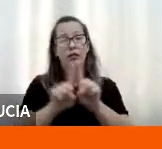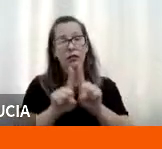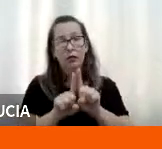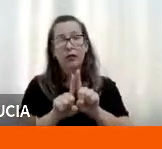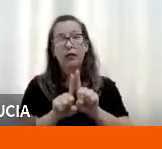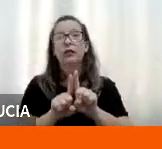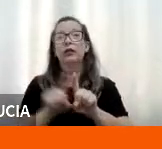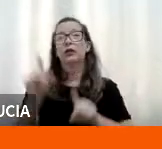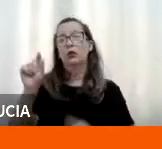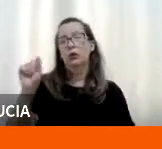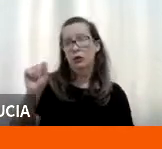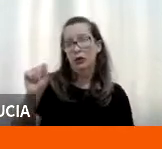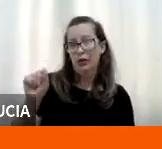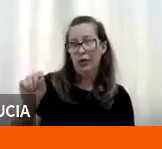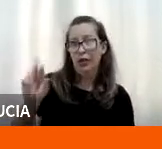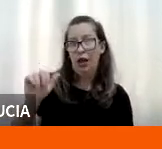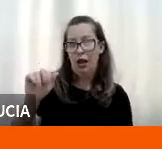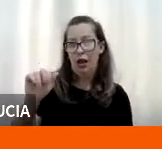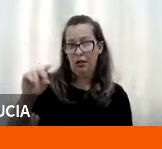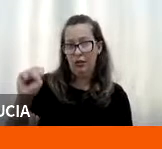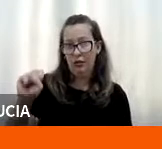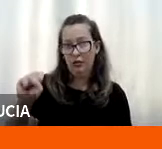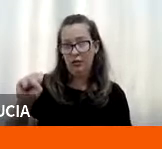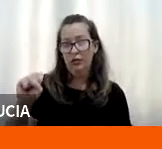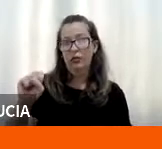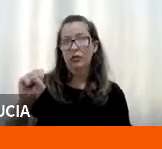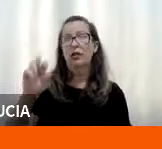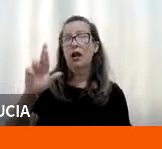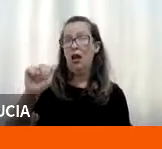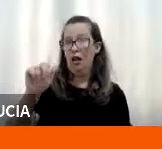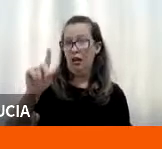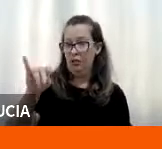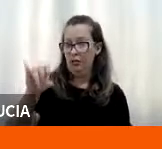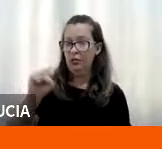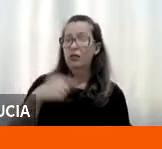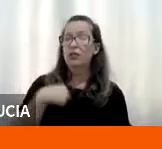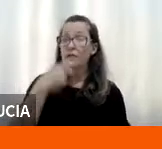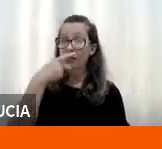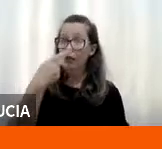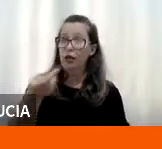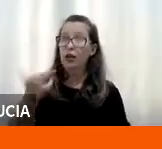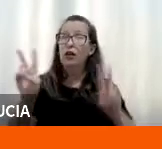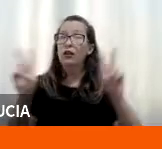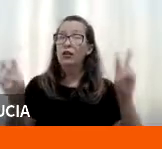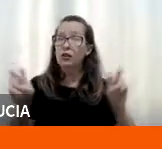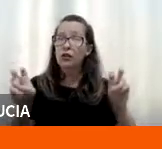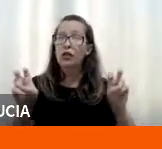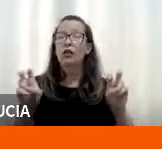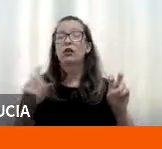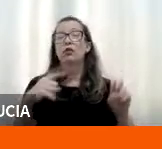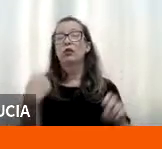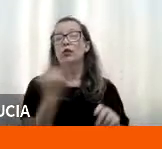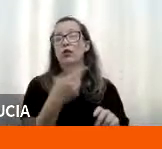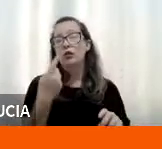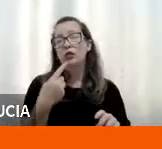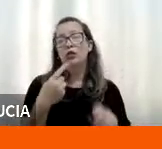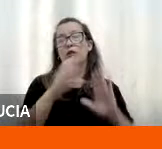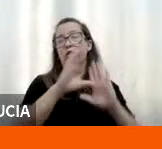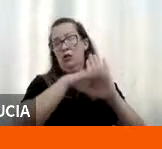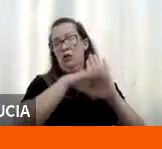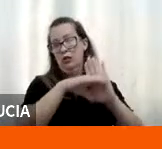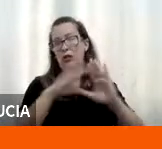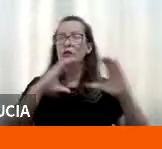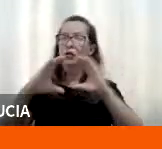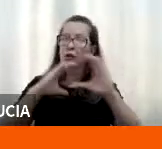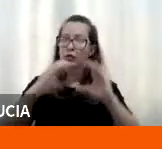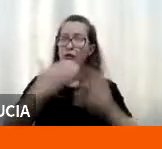o Hades e falar sobre o conceito que a gente tem de comunicação pública na política